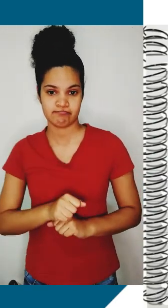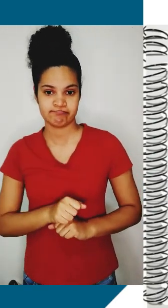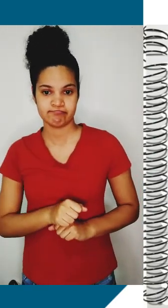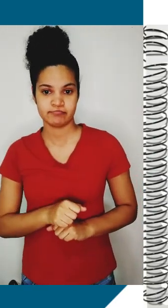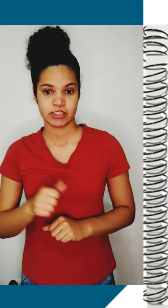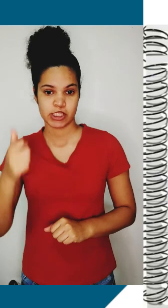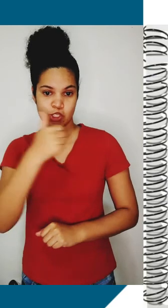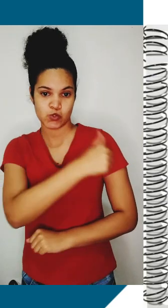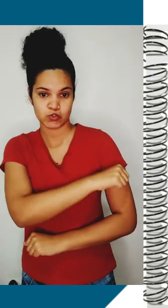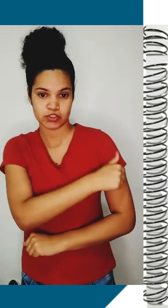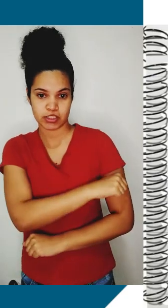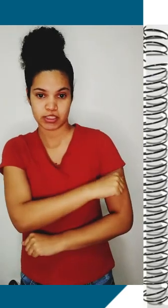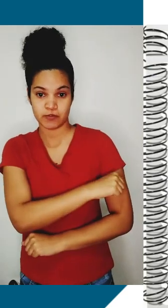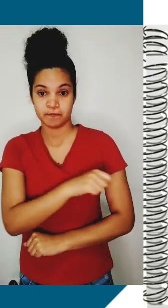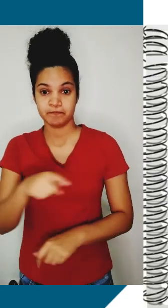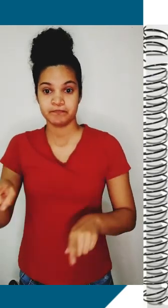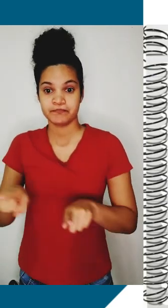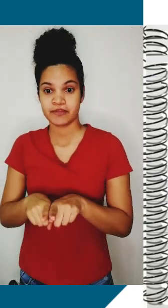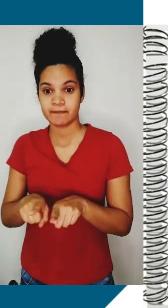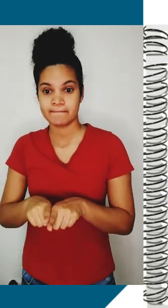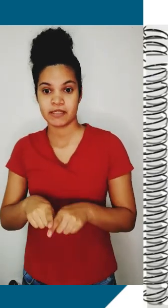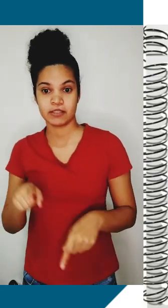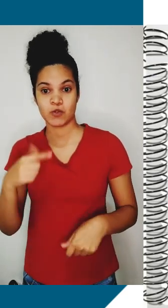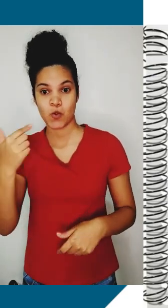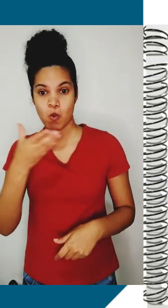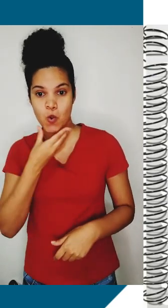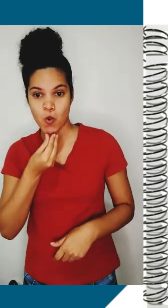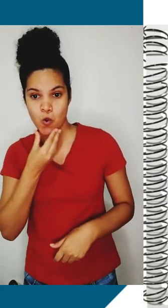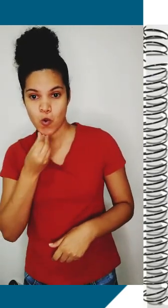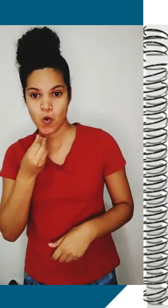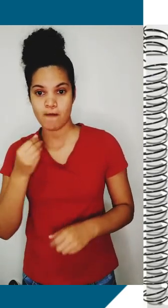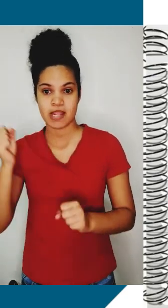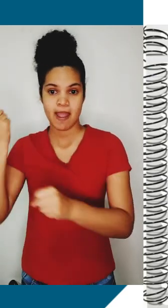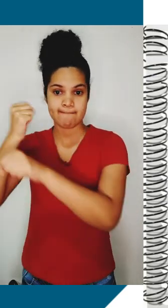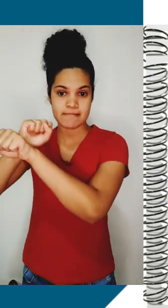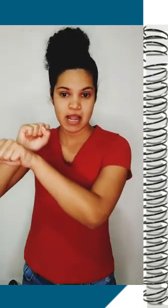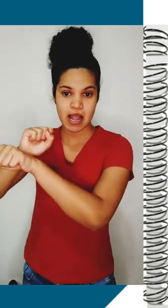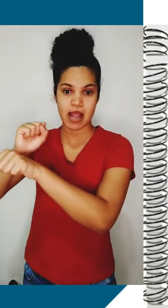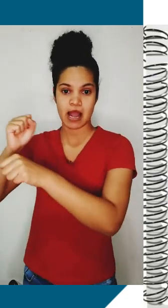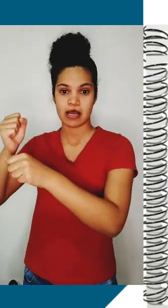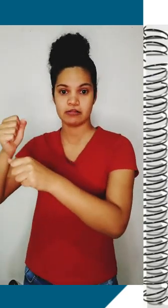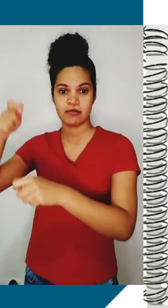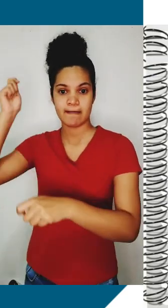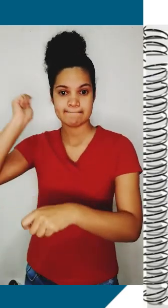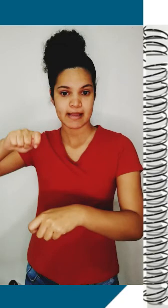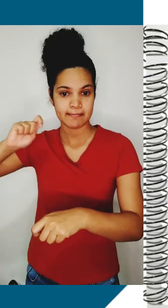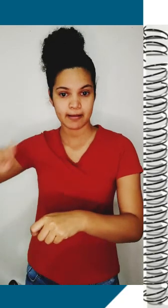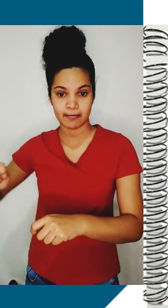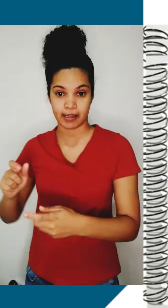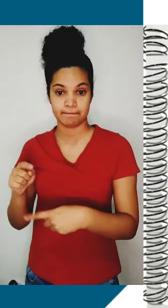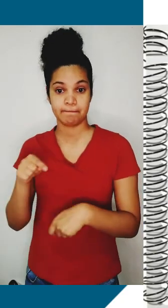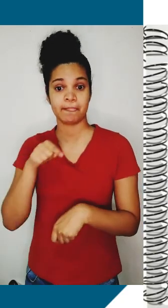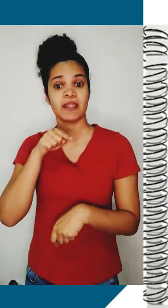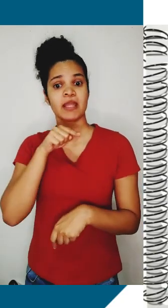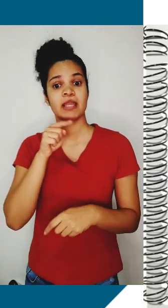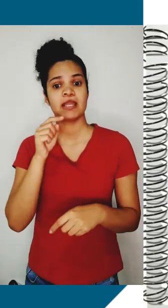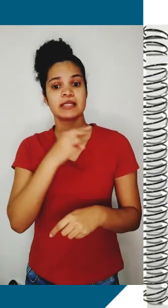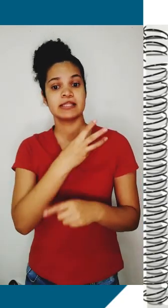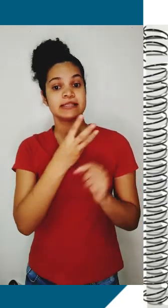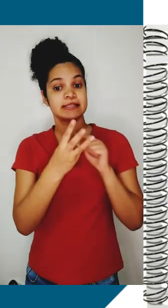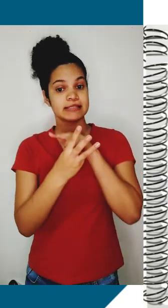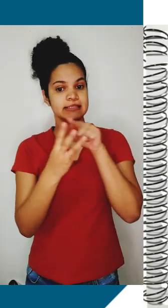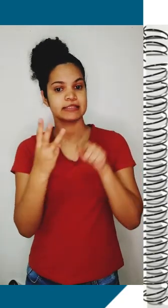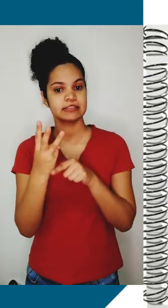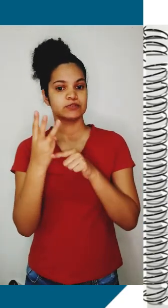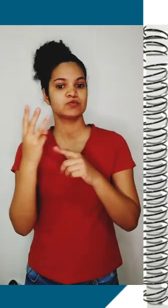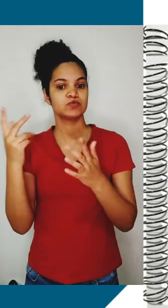quando cidadãos assumem o papel do Estado e passam a julgar e a sentenciar indivíduos que teriam cometido crimes. Mesmo que